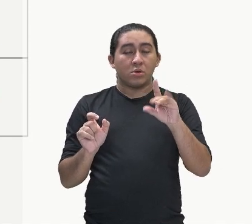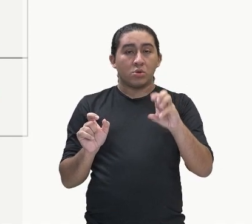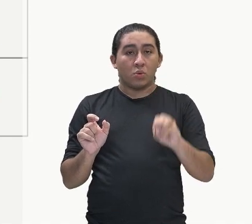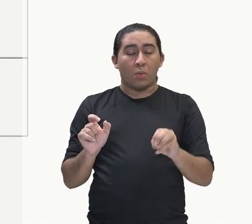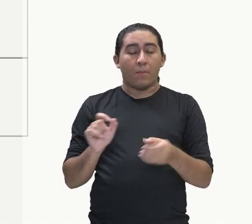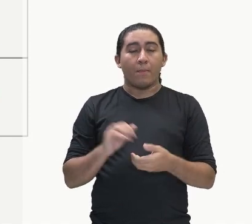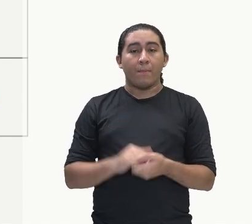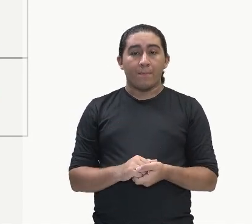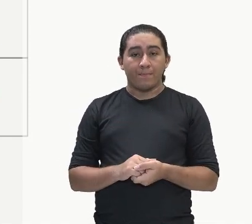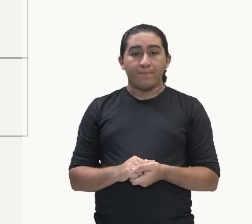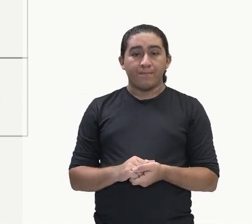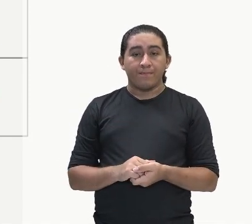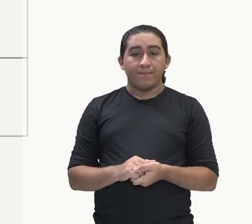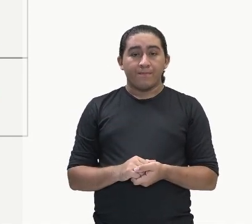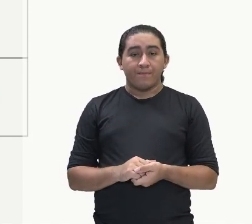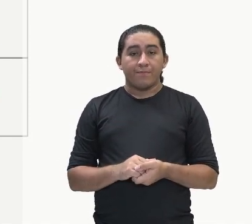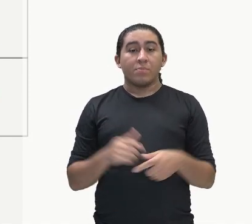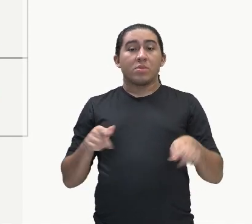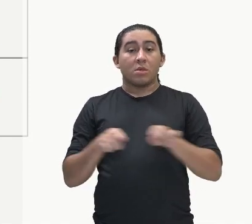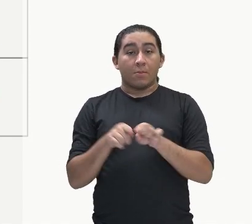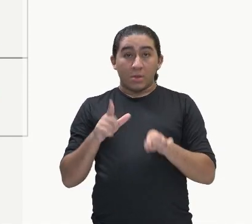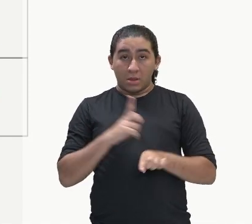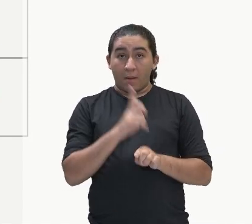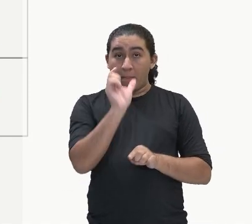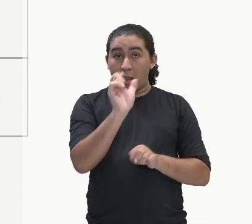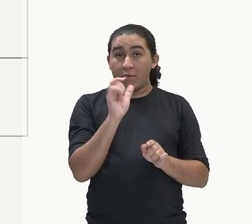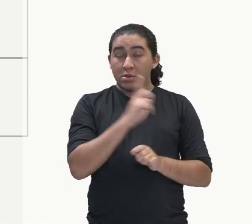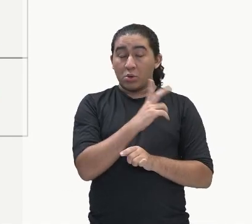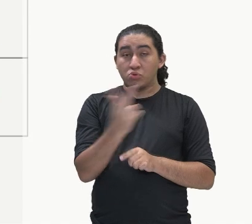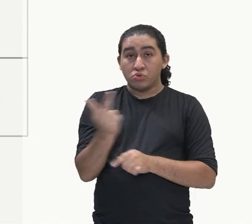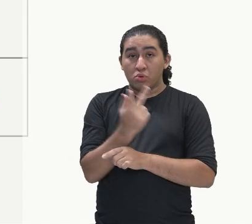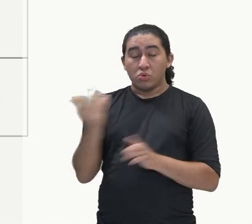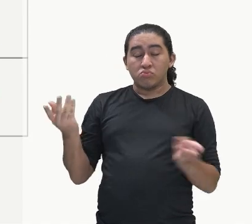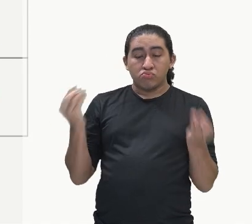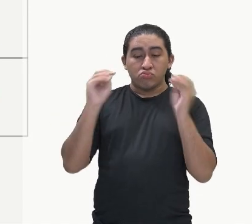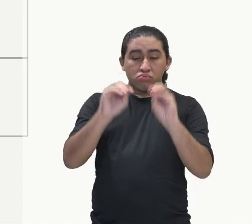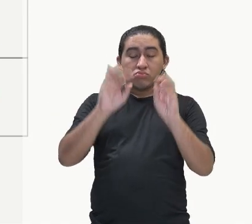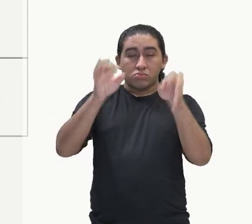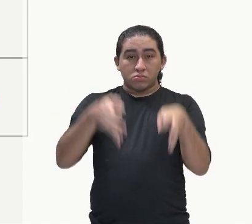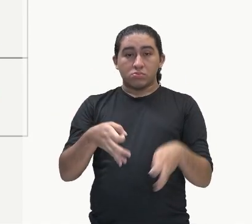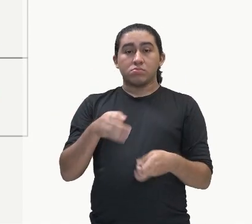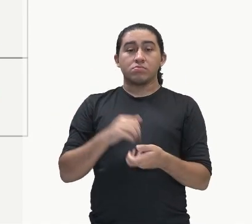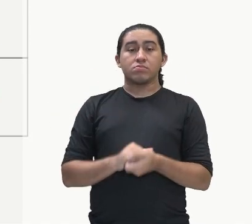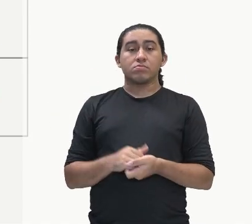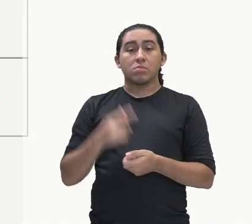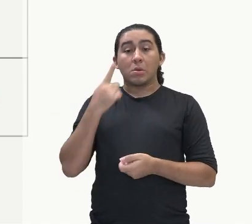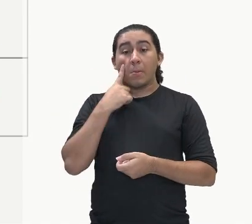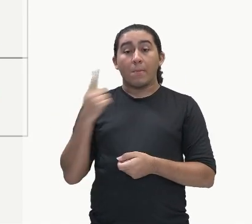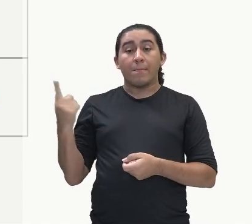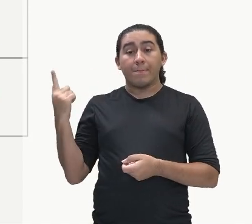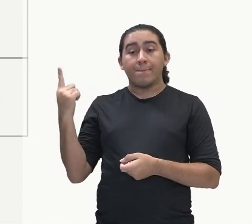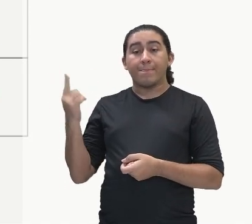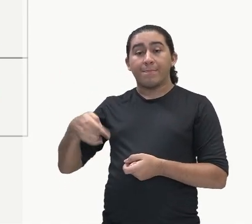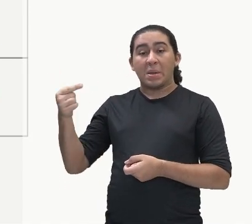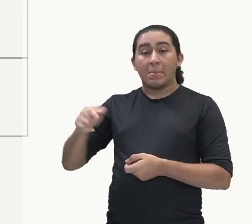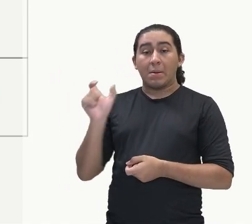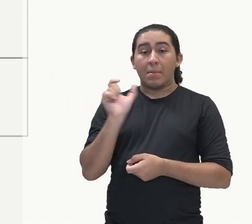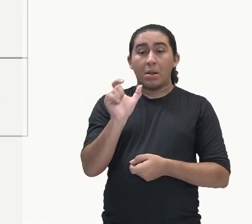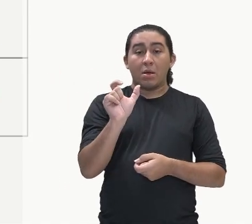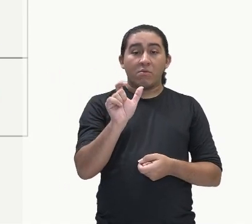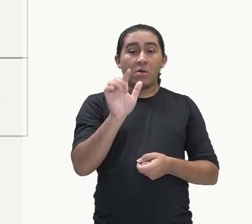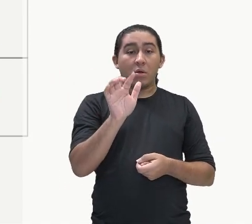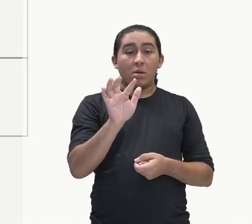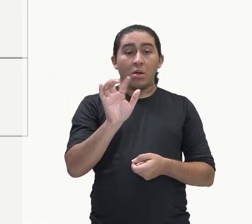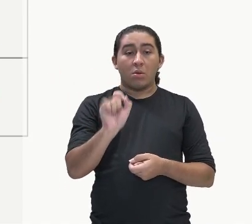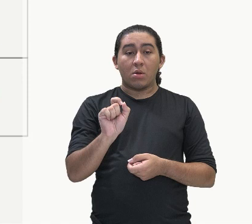palavra também com prefixo e sufixo, né, ao mesmo tempo, que é o caso de feliz, que é o